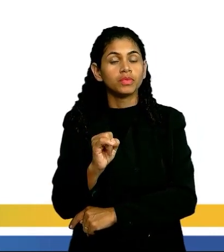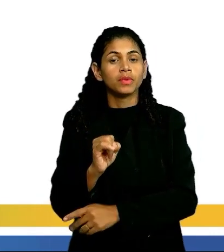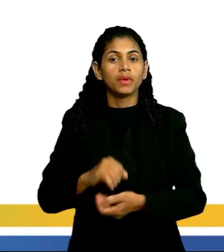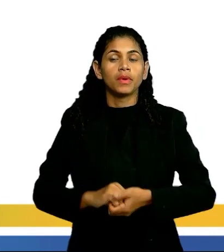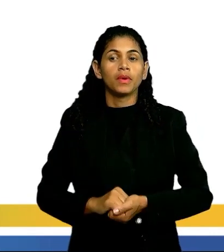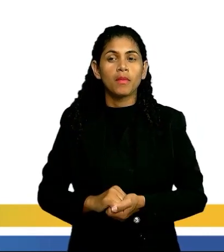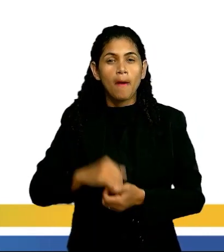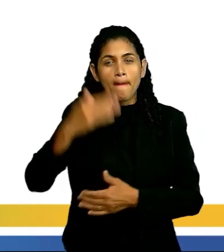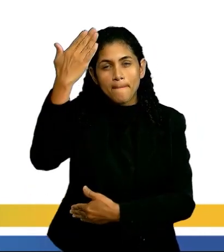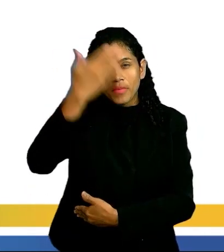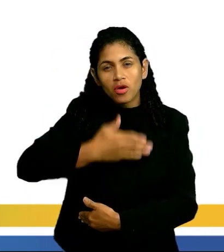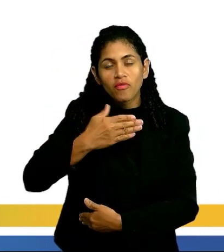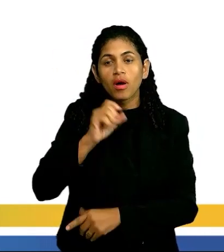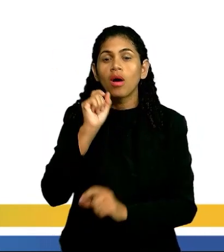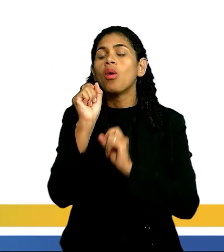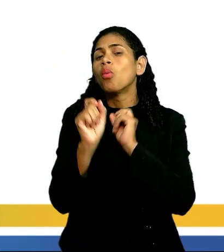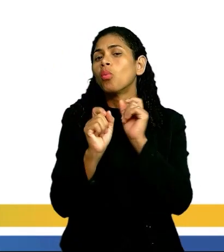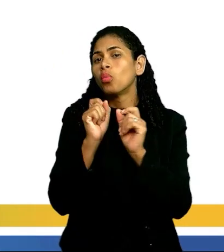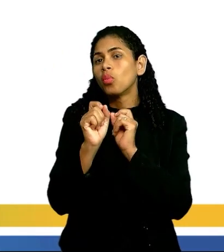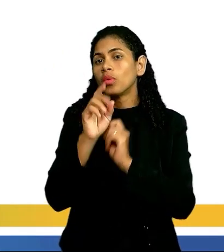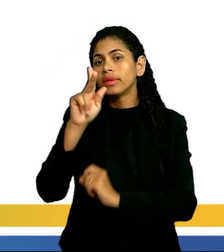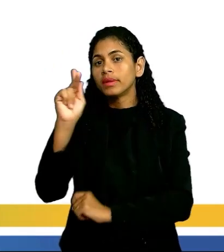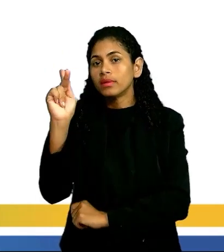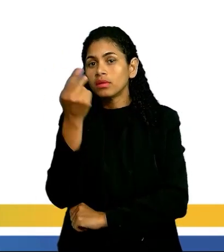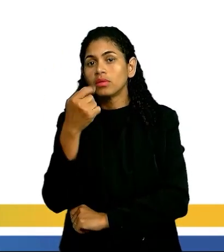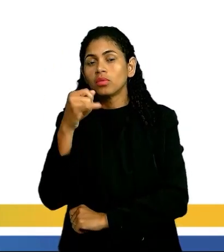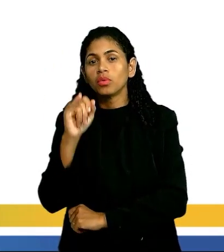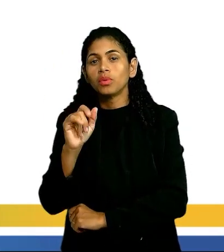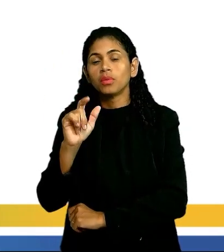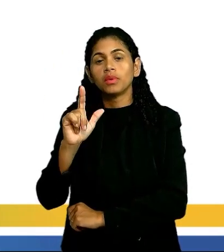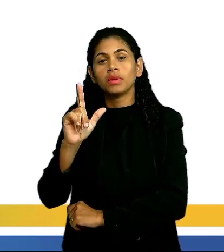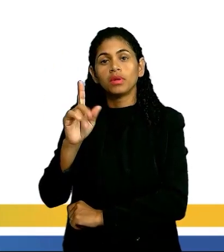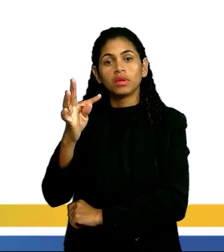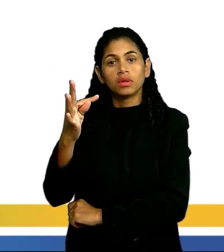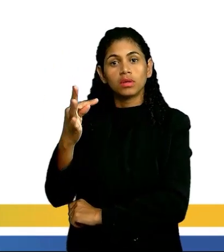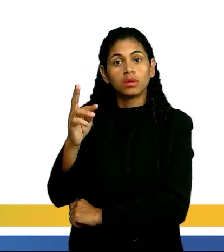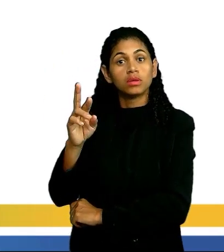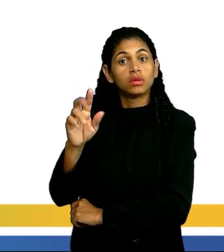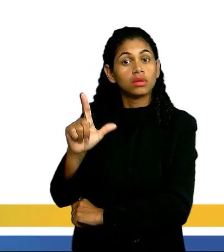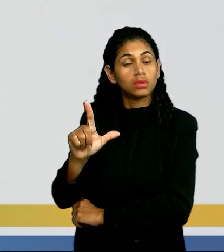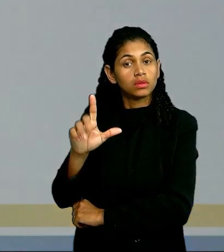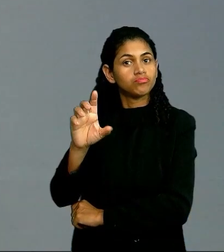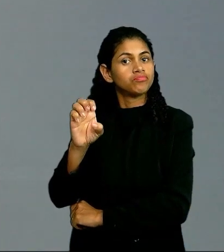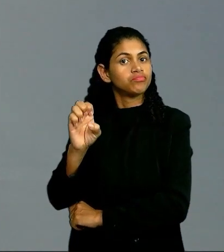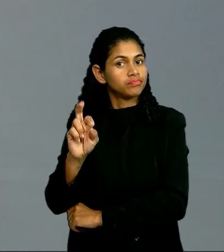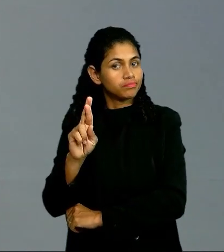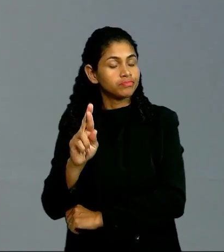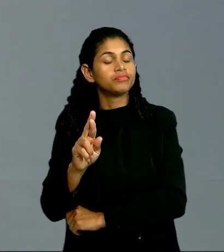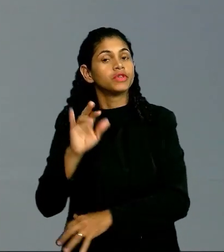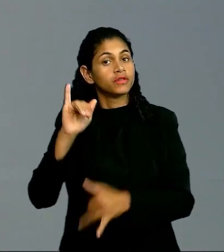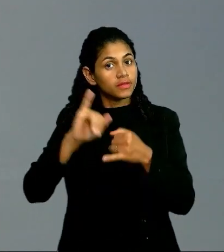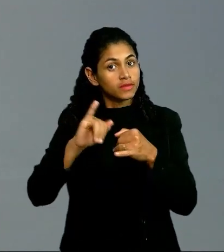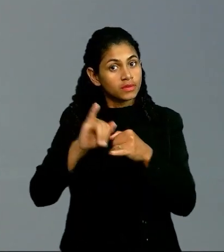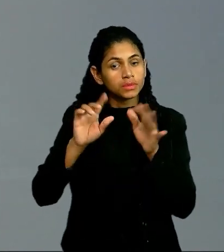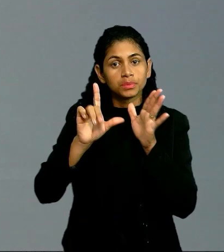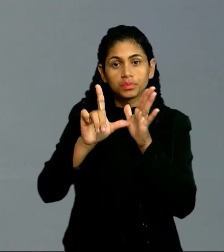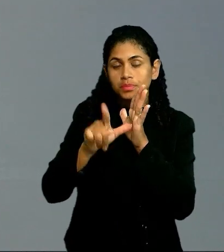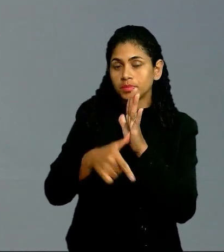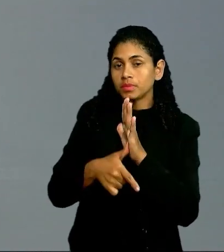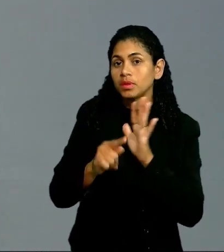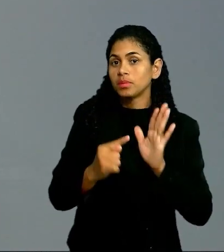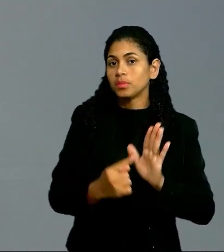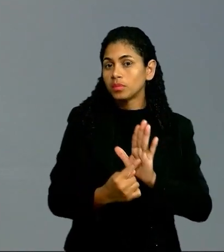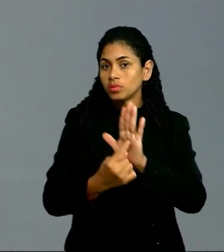com eles, para justificar o Holocausto, para mostrar que os judeus, de fato, como